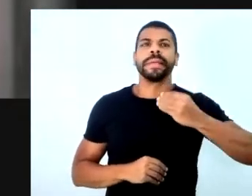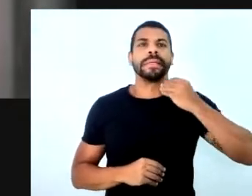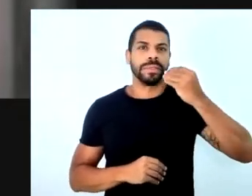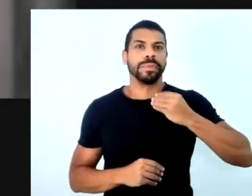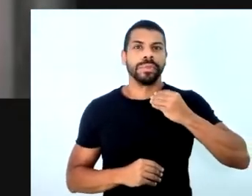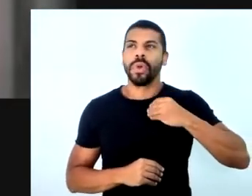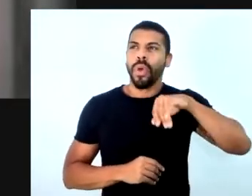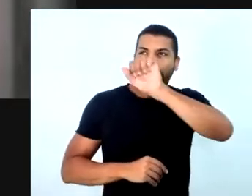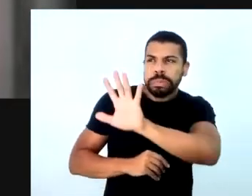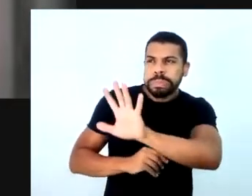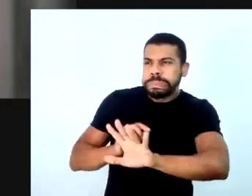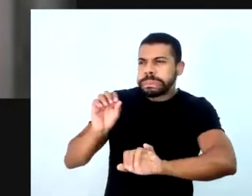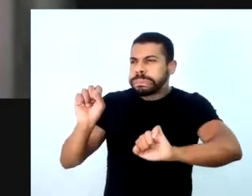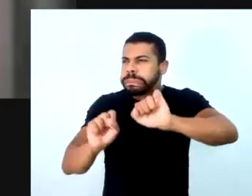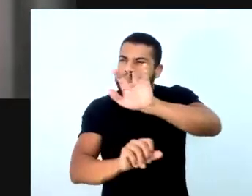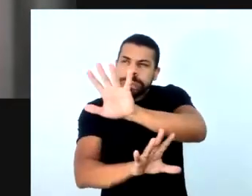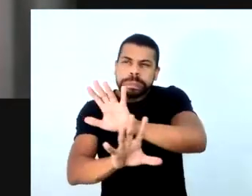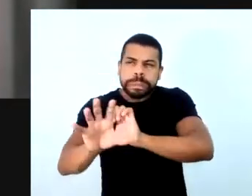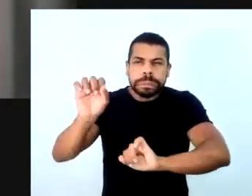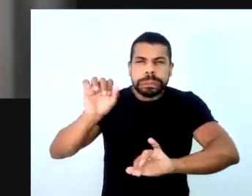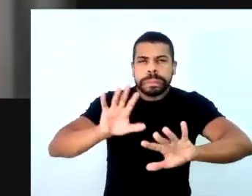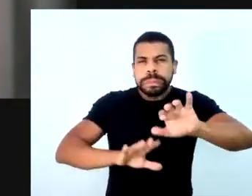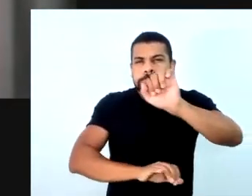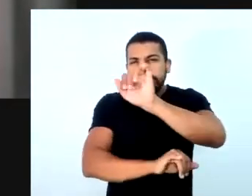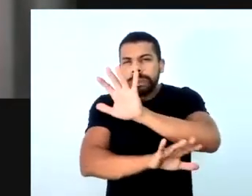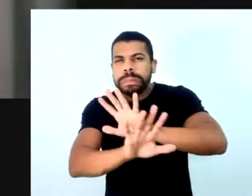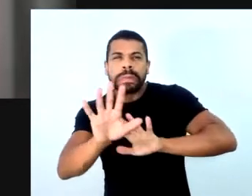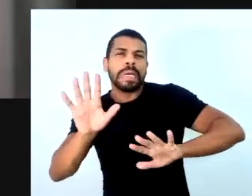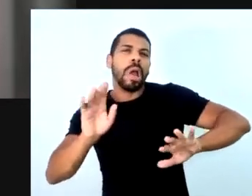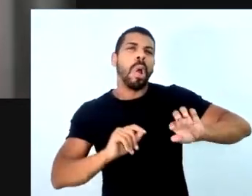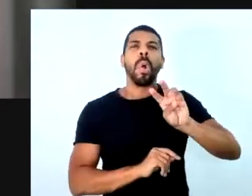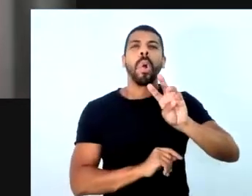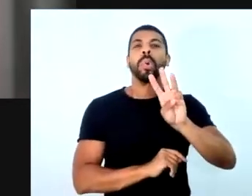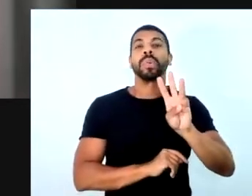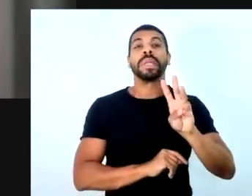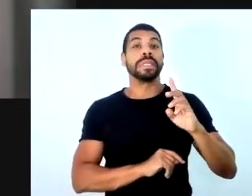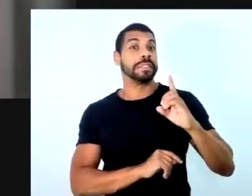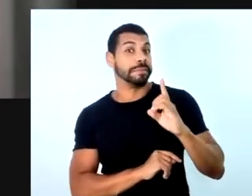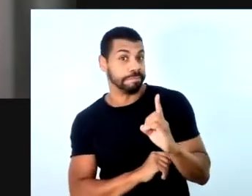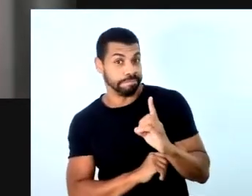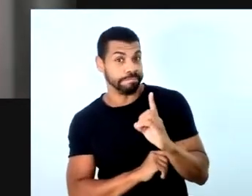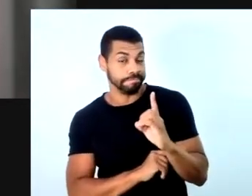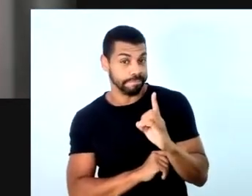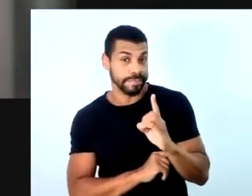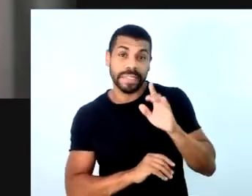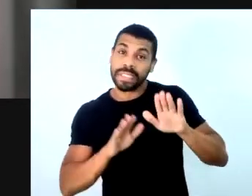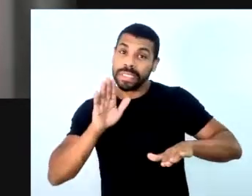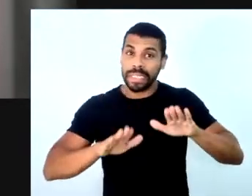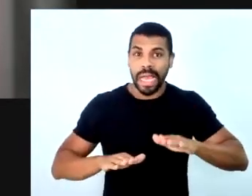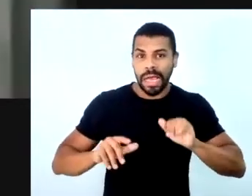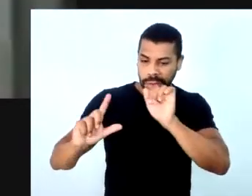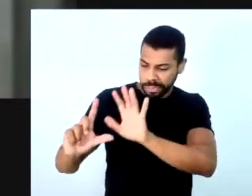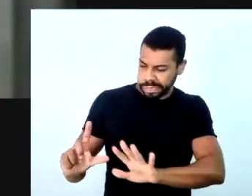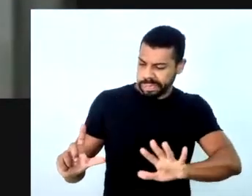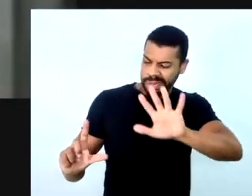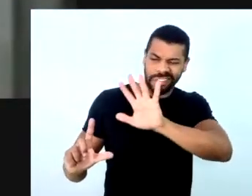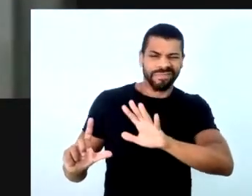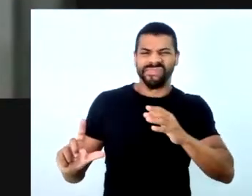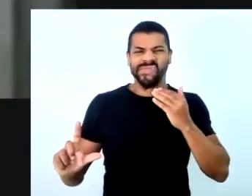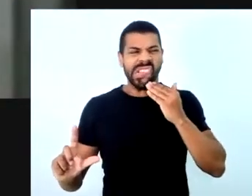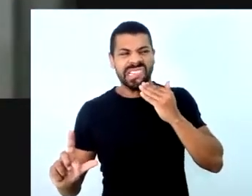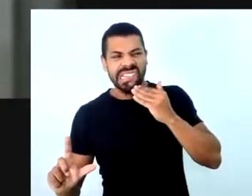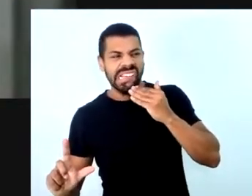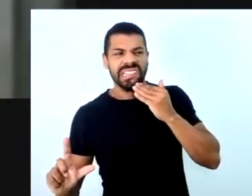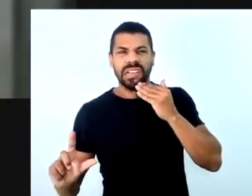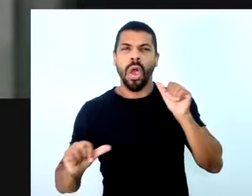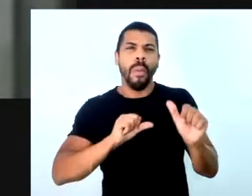os testes, né? Começaram a chegar os testes de efeito para saber se estava funcionando, se o 3D estava rolando. E aí a gente tinha que, às vezes, trocar